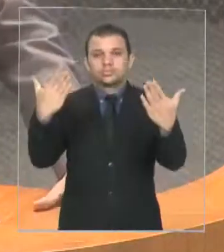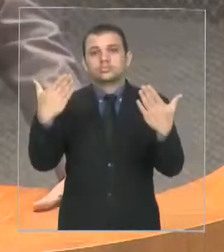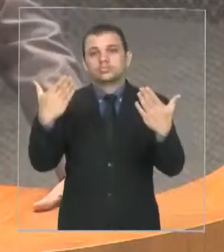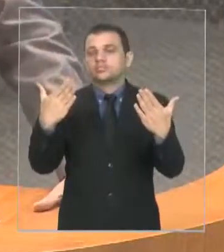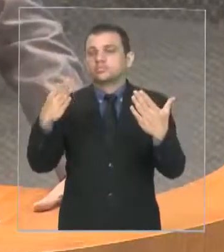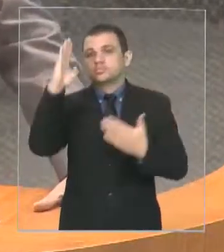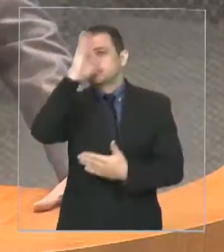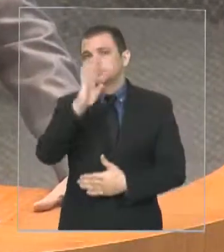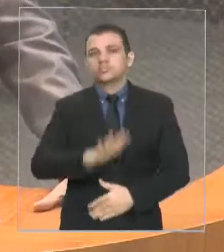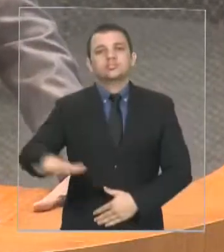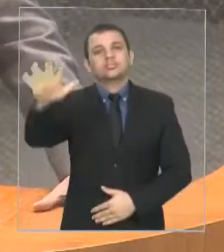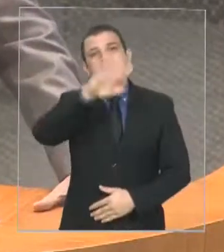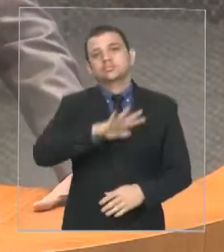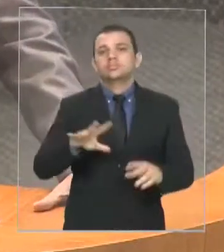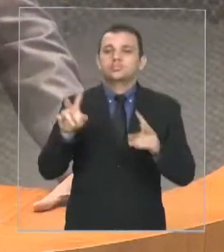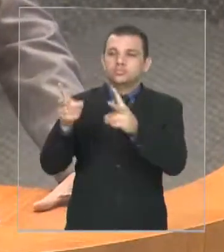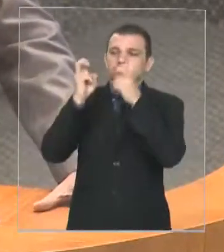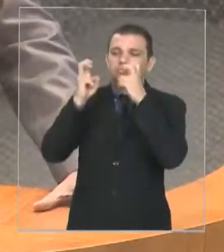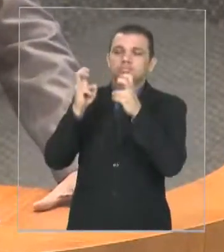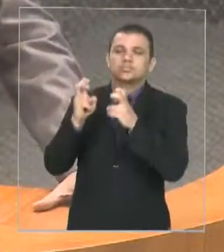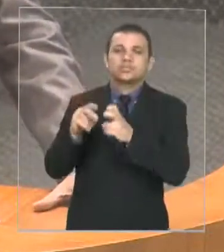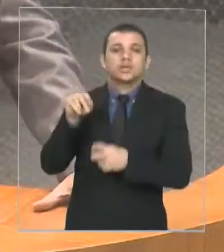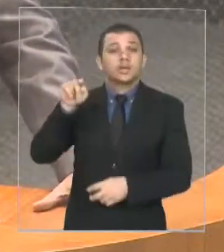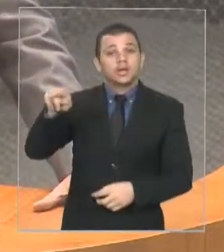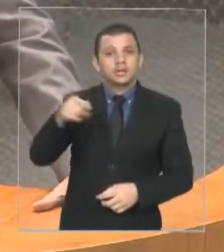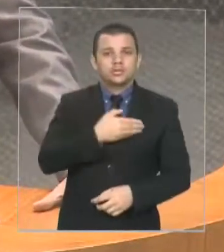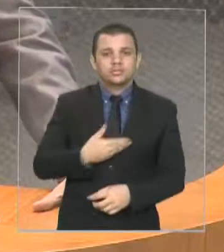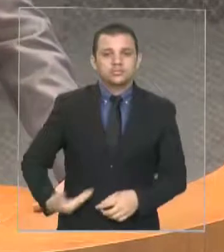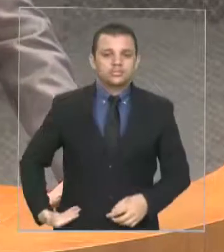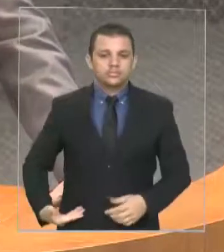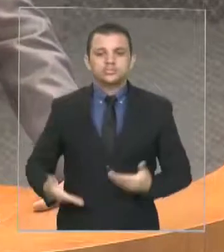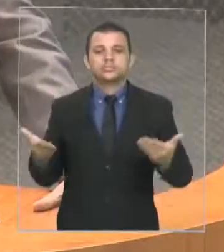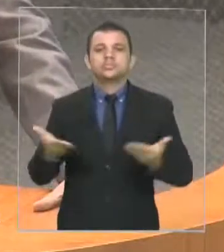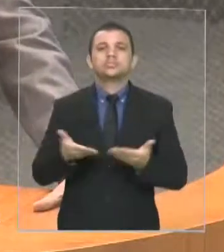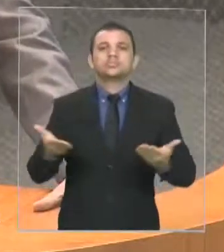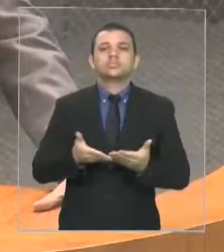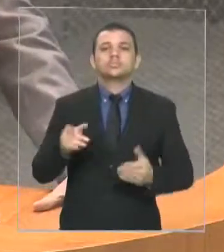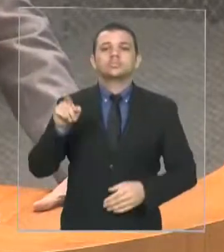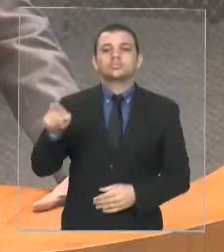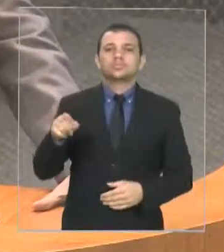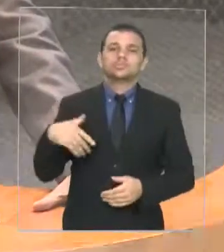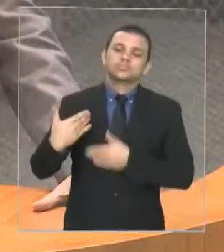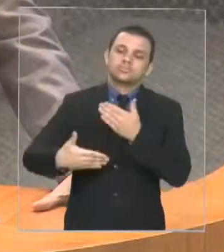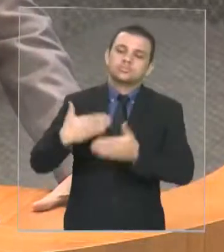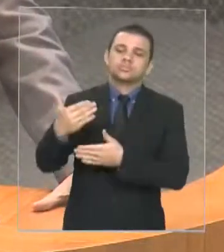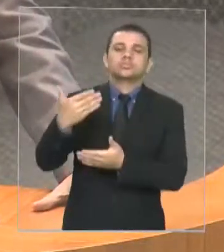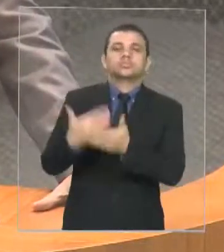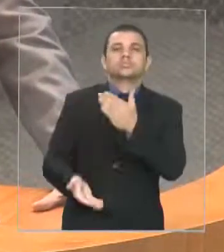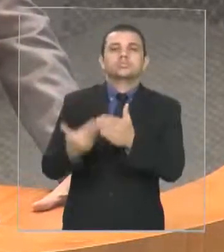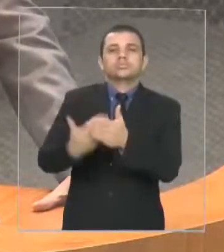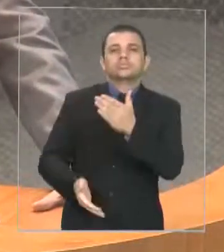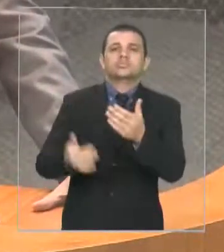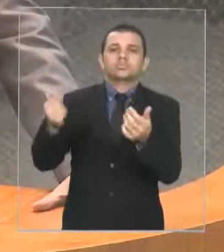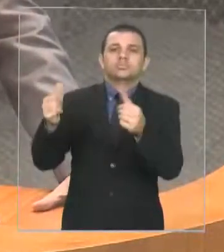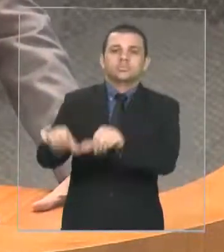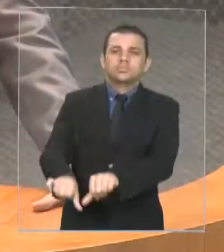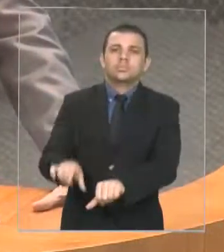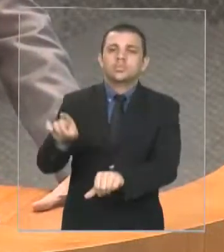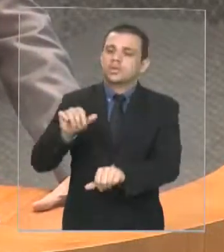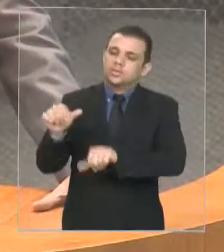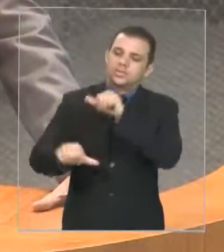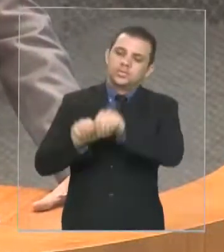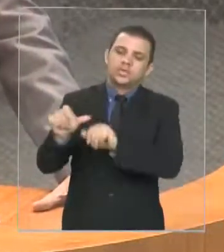exposta para o Brasil, e esse governo, que está caindo pelas tabelas, faz uma